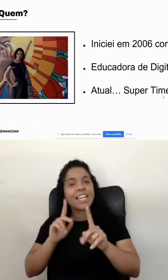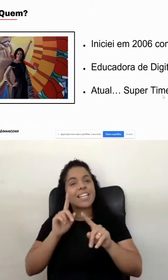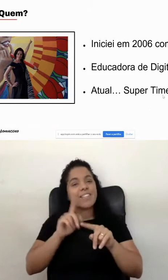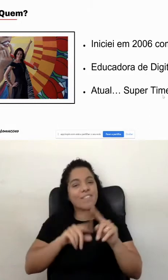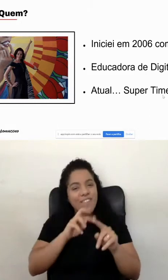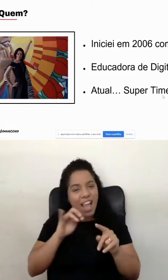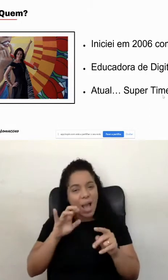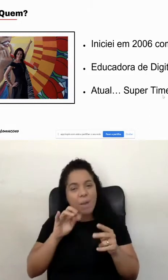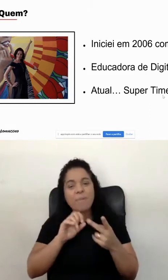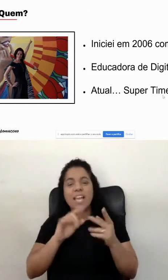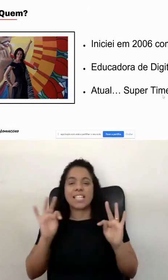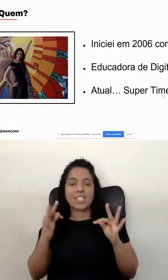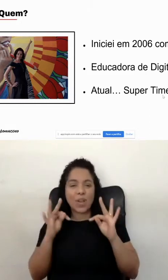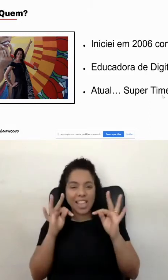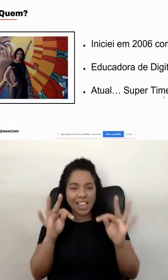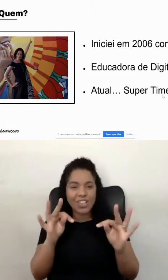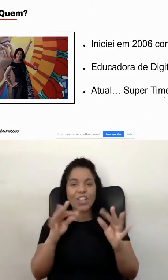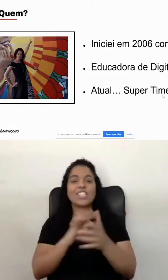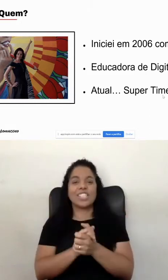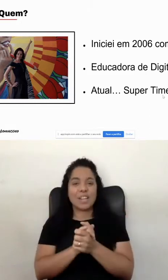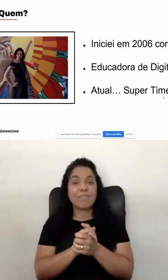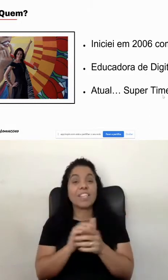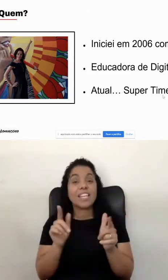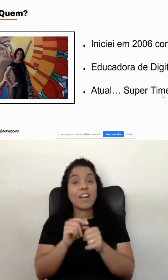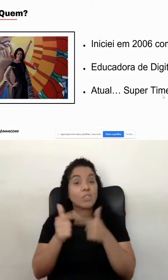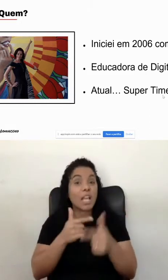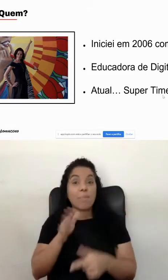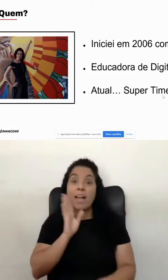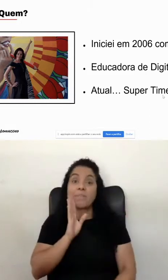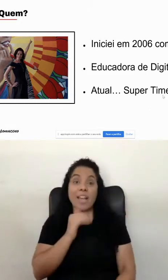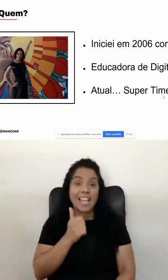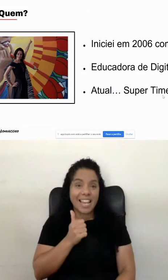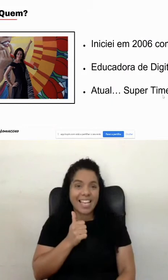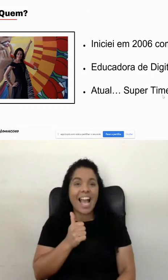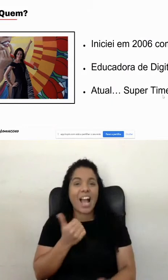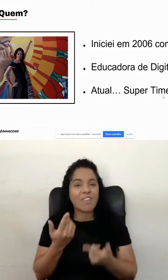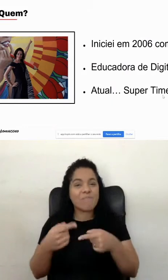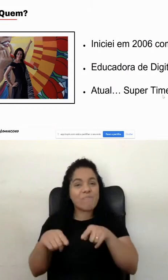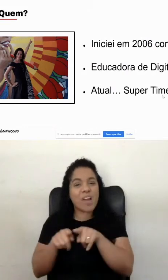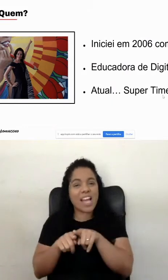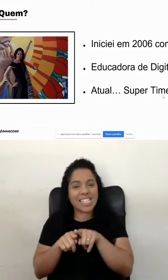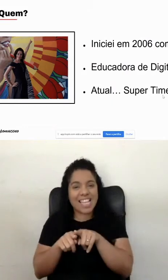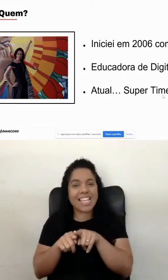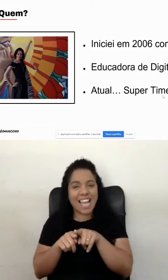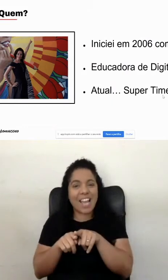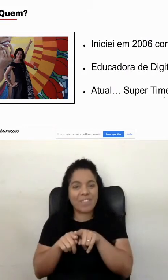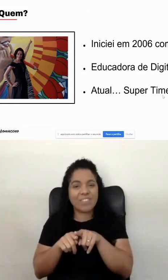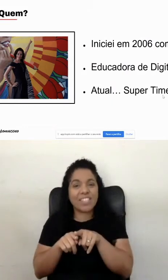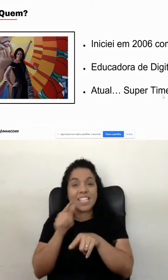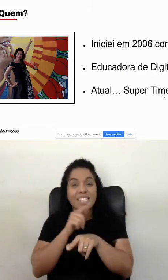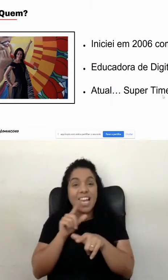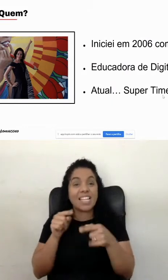com a tecnologia em si, e a gente faz um trabalho bacana aí de parceria nesse